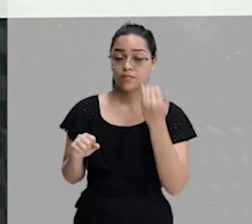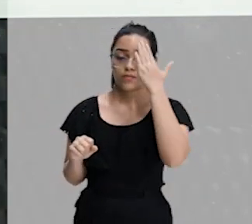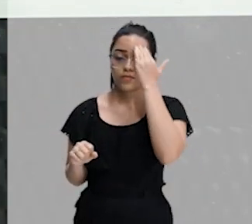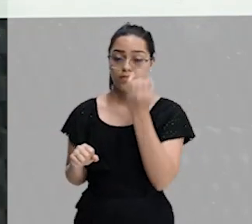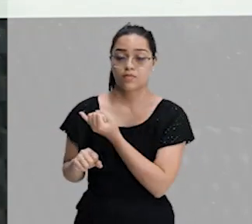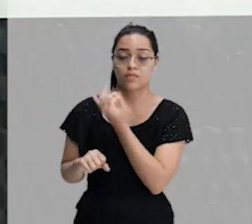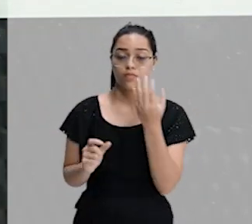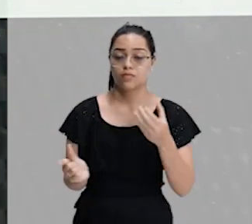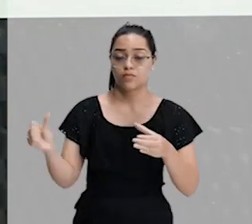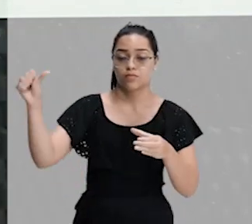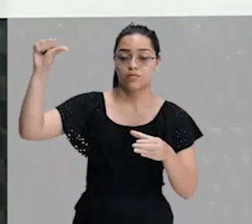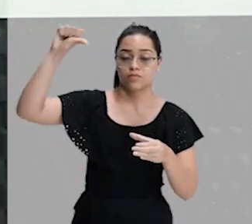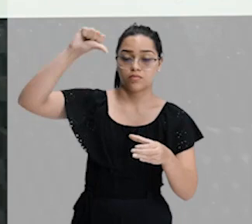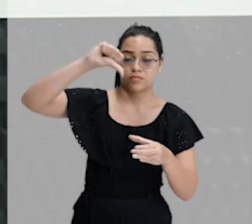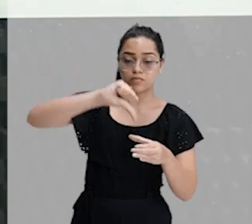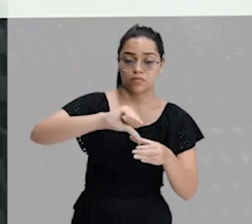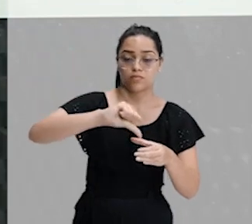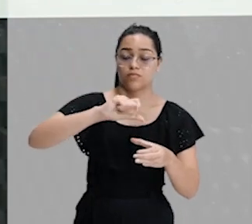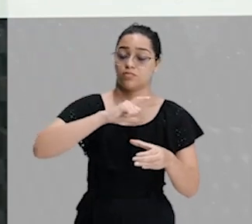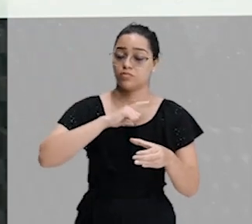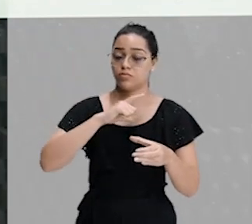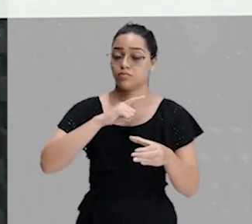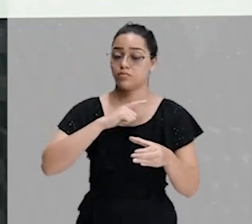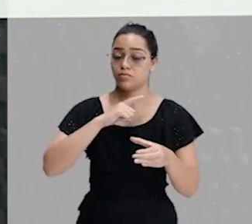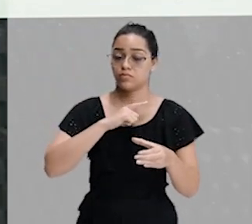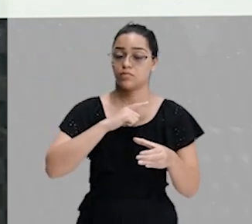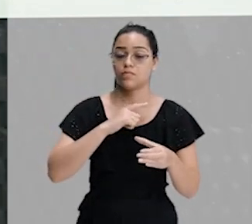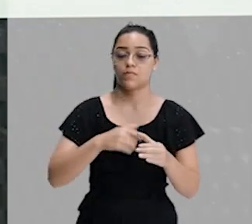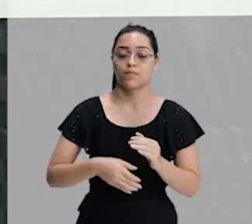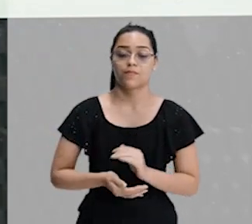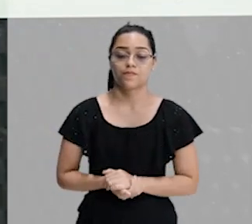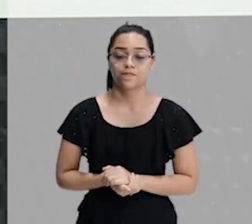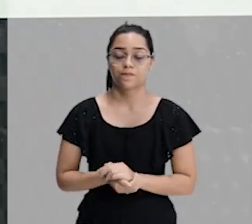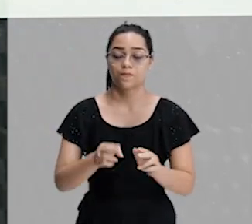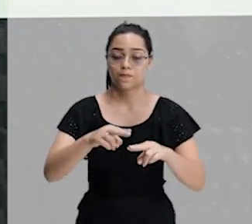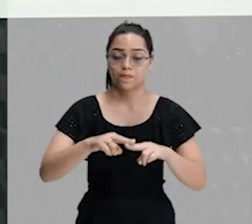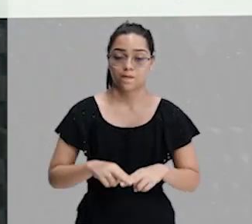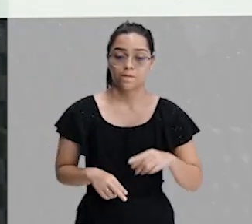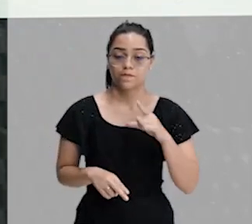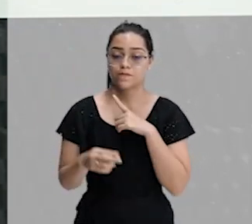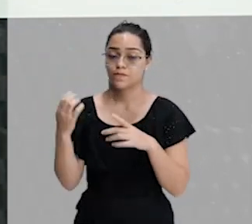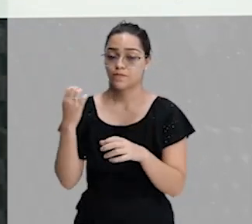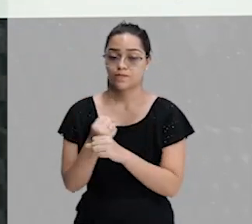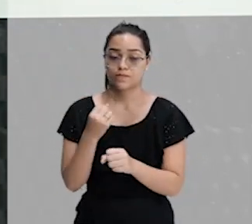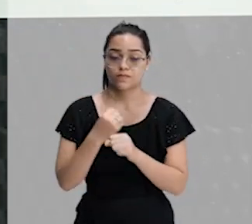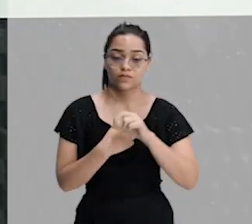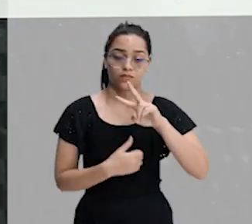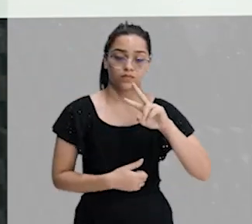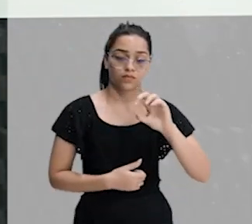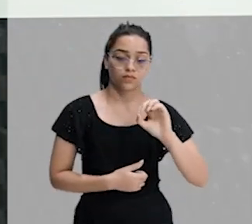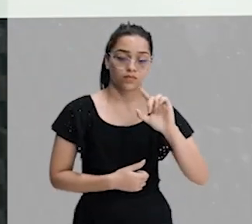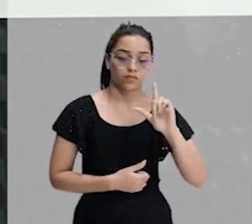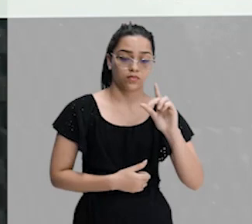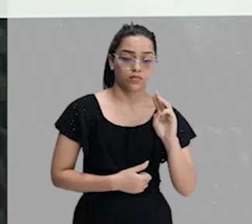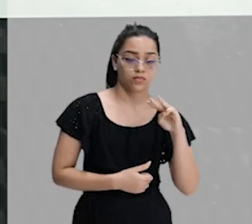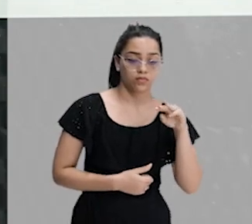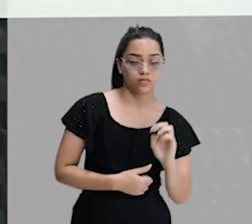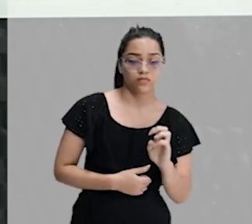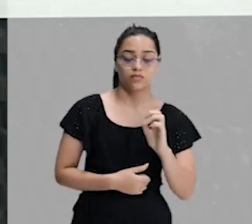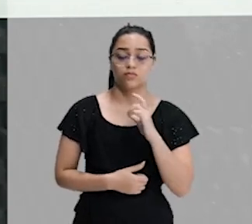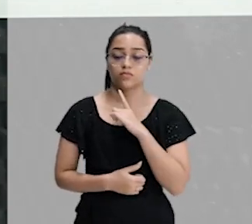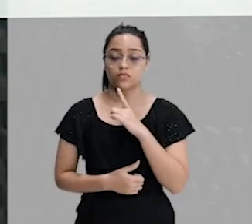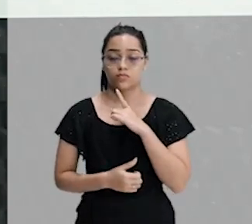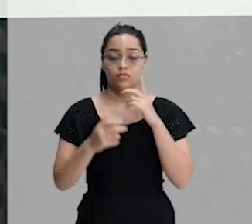quanto de água aquele reservatório lhe comporta. Então, para isso, tem que calcular o volume desse cilindro.